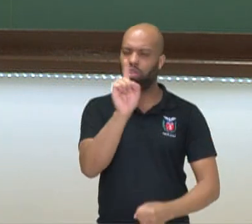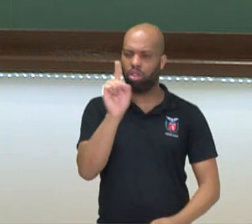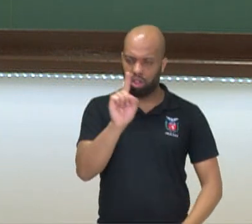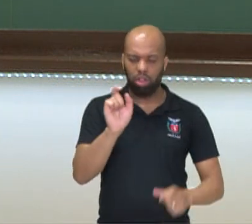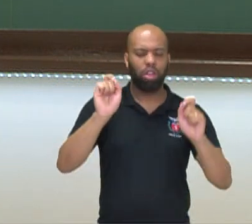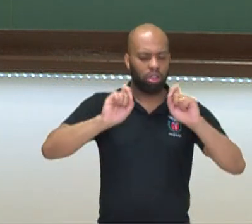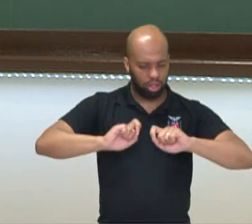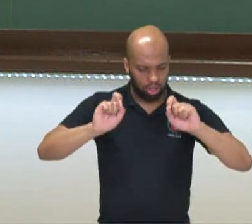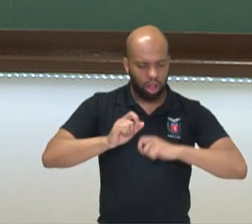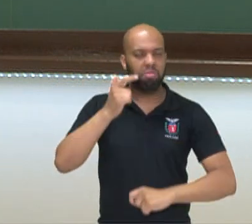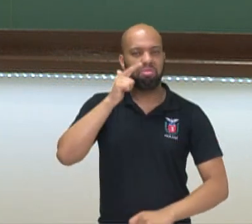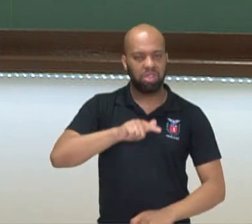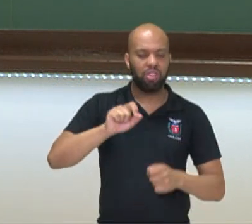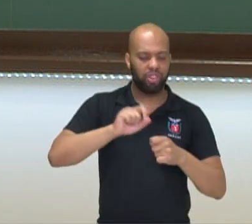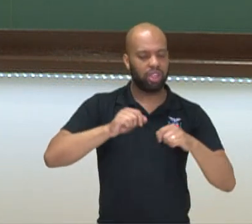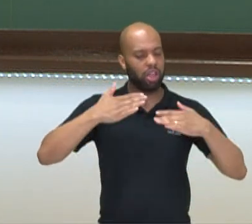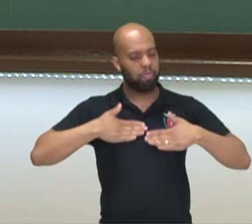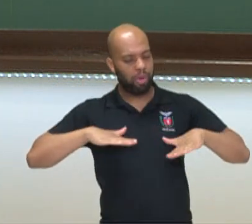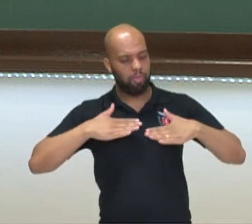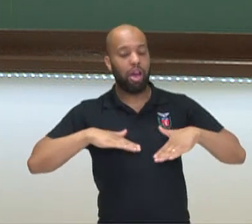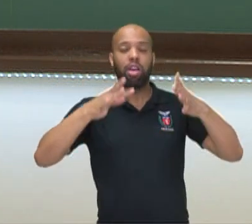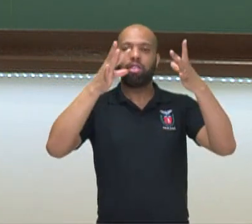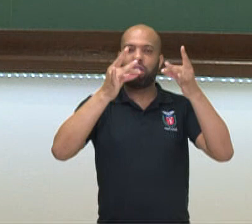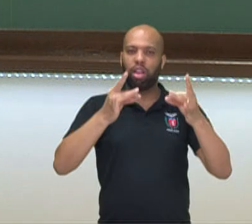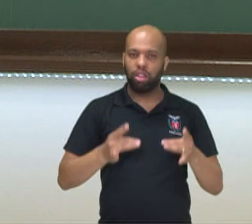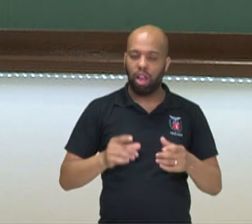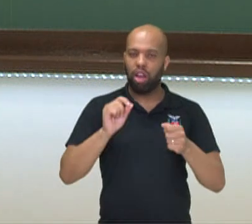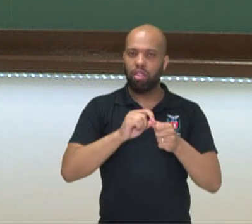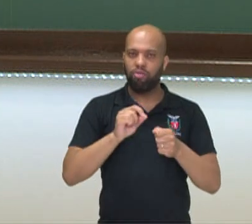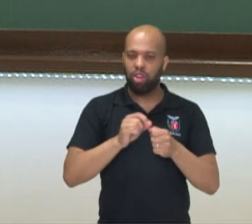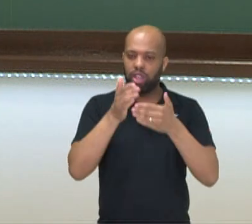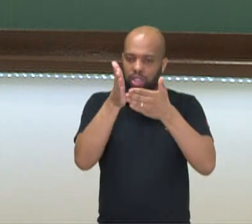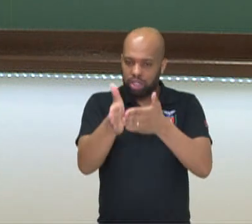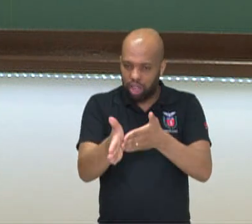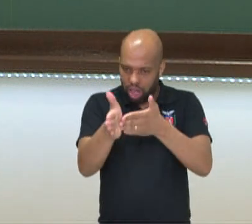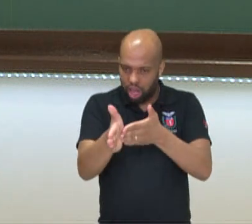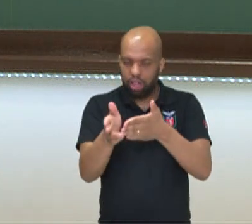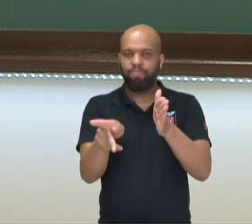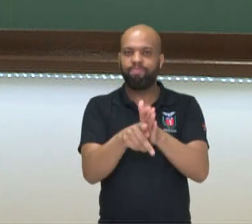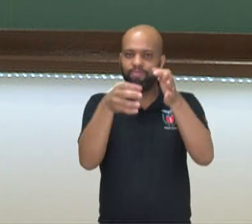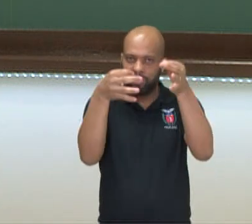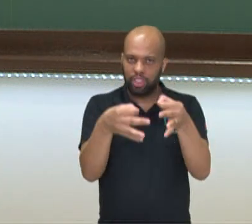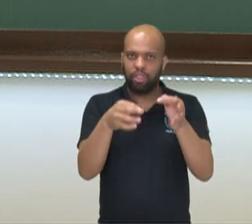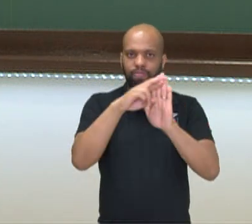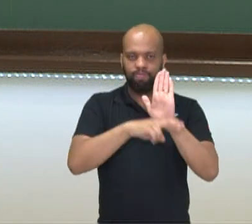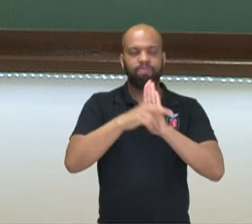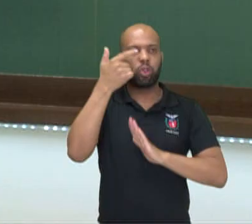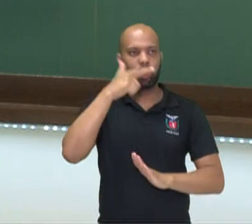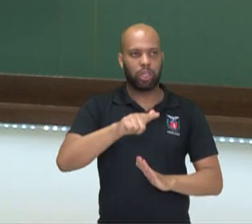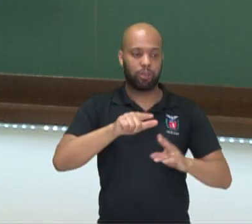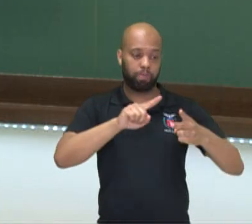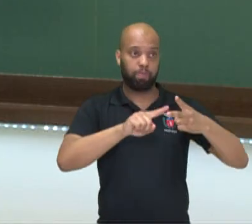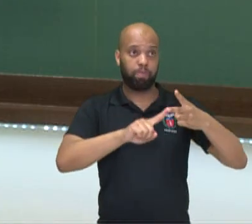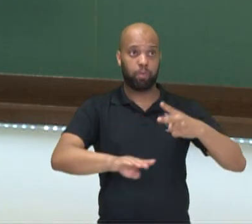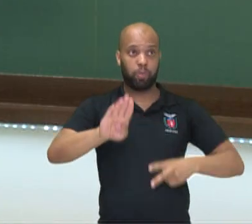consegue, fazendo com calma e fazendo direitinho os detalhes, tá tudo certo. Vamos fazer agora a letra B.